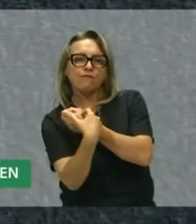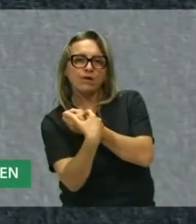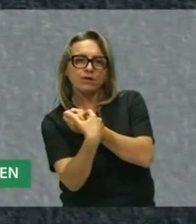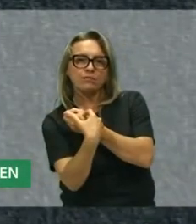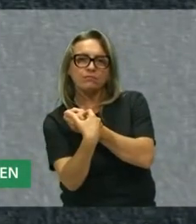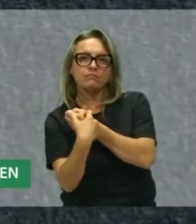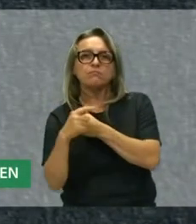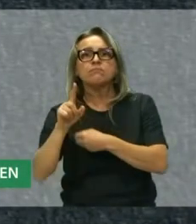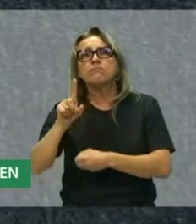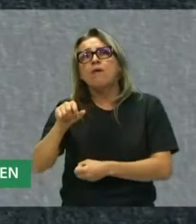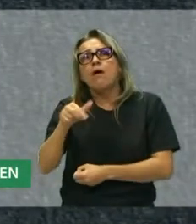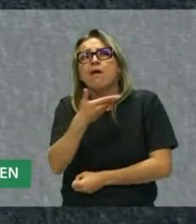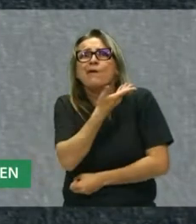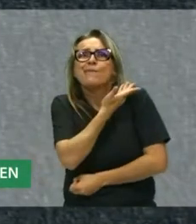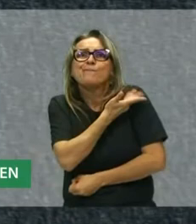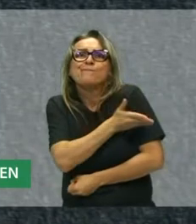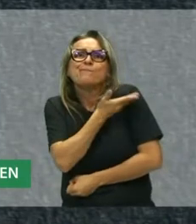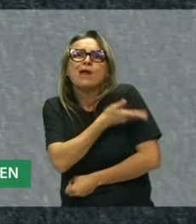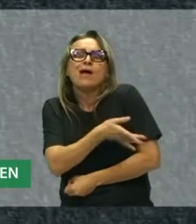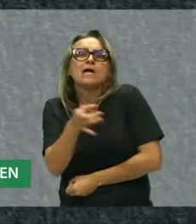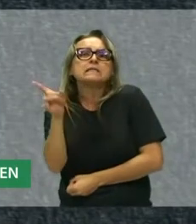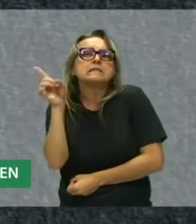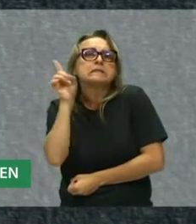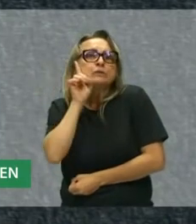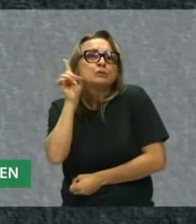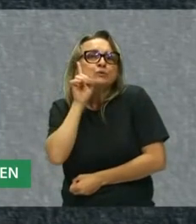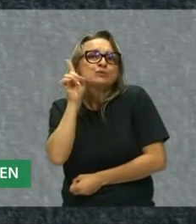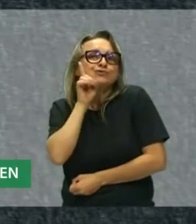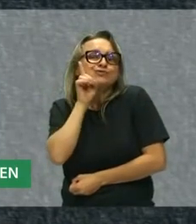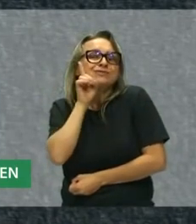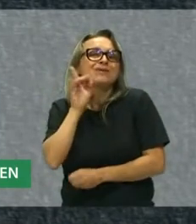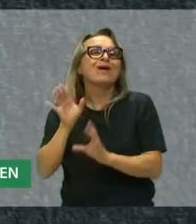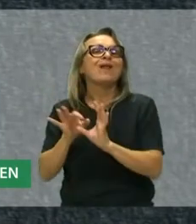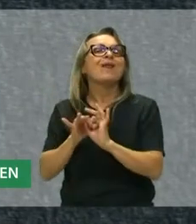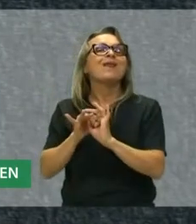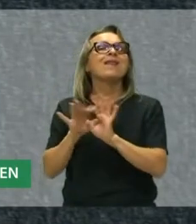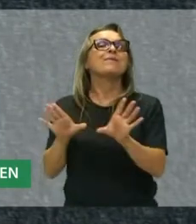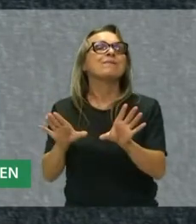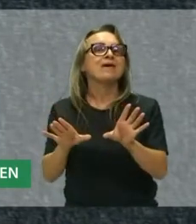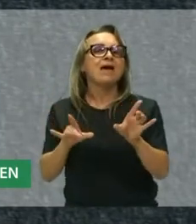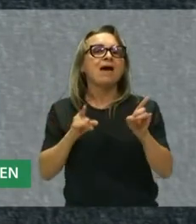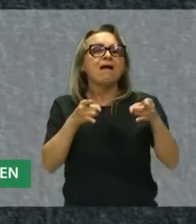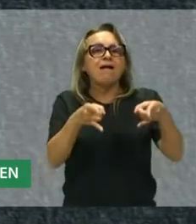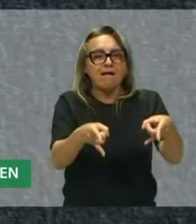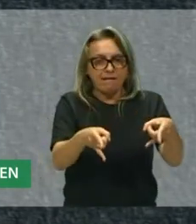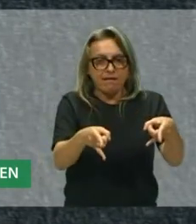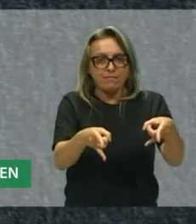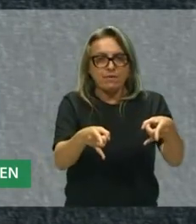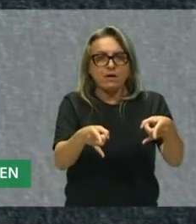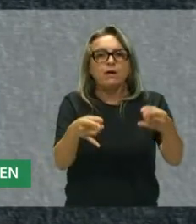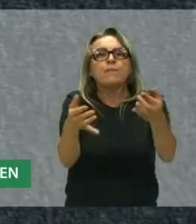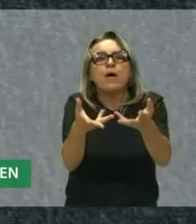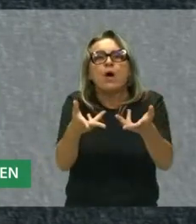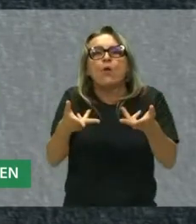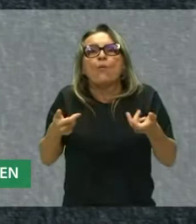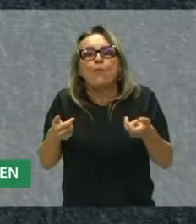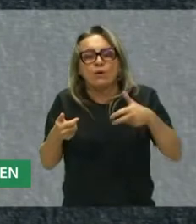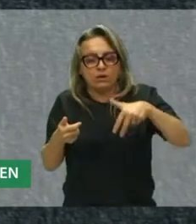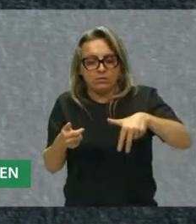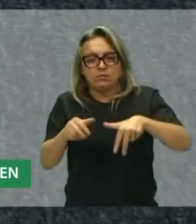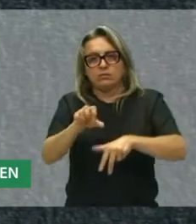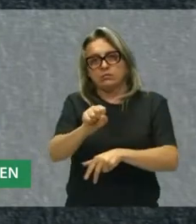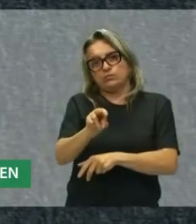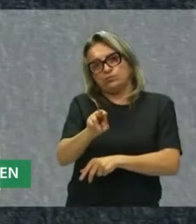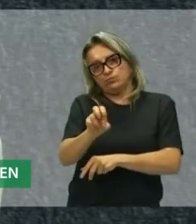prática no nosso dia a dia disponibilizar leitos de UTI convênio para acolher os pacientes do SUS. Quando